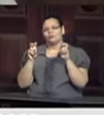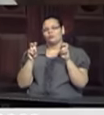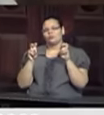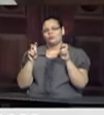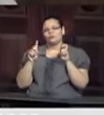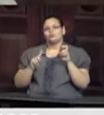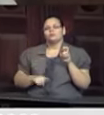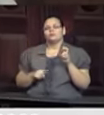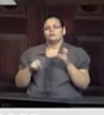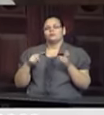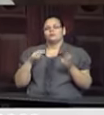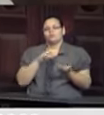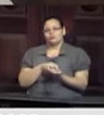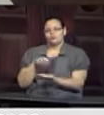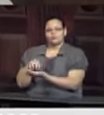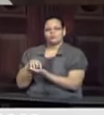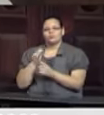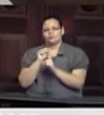organizações sociais,